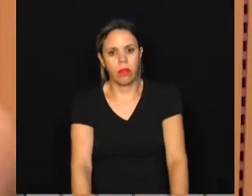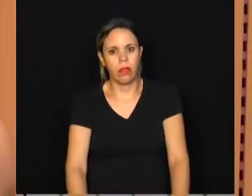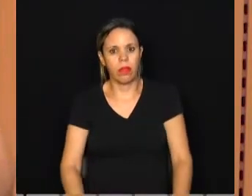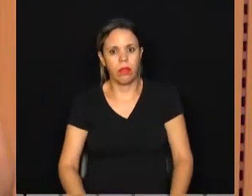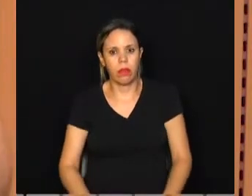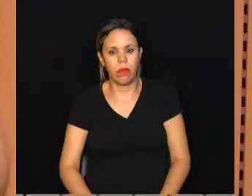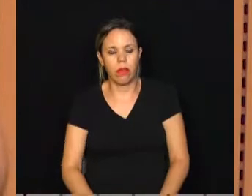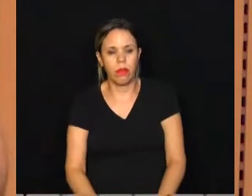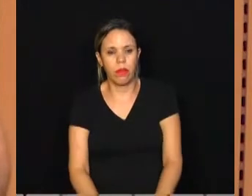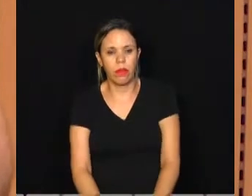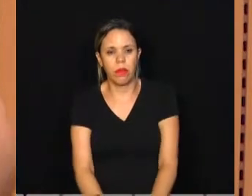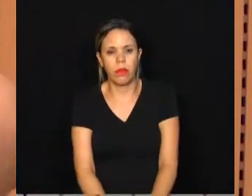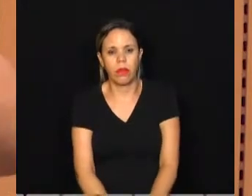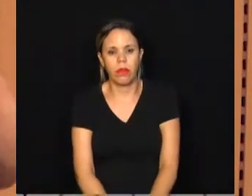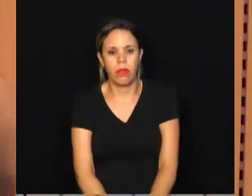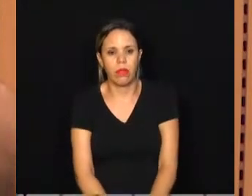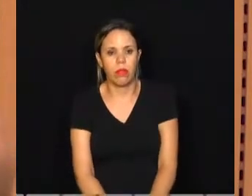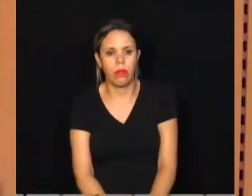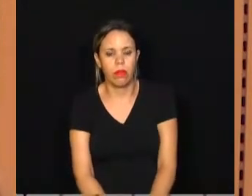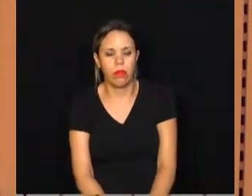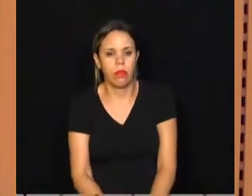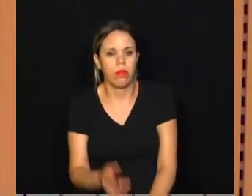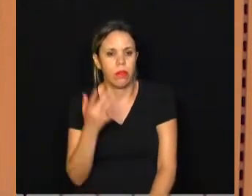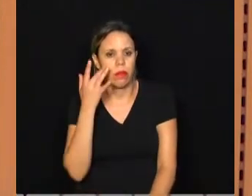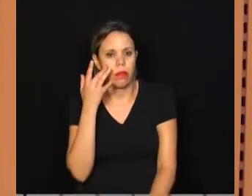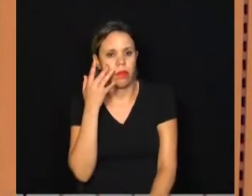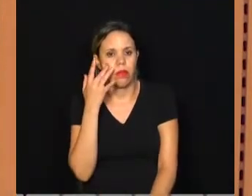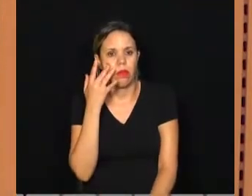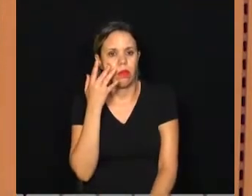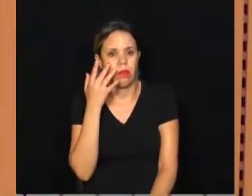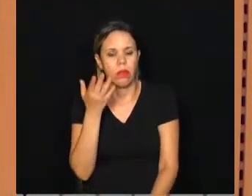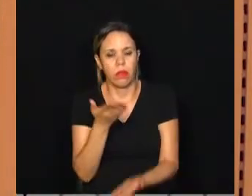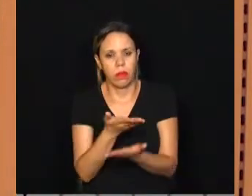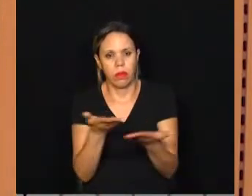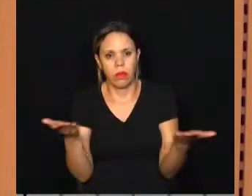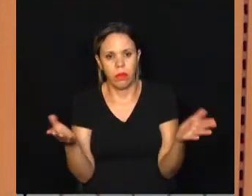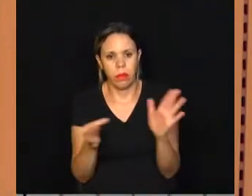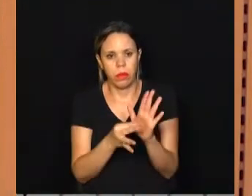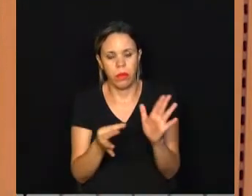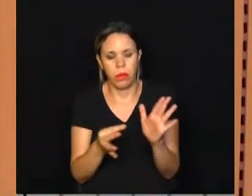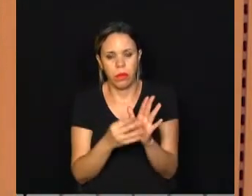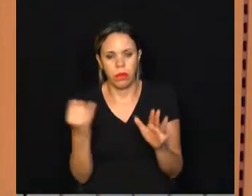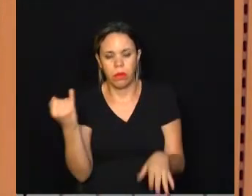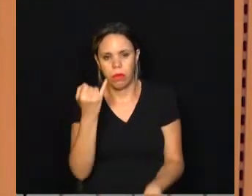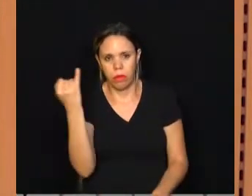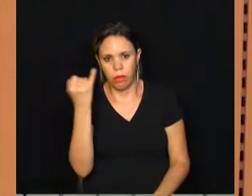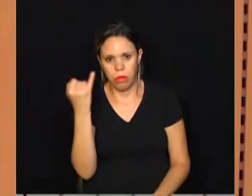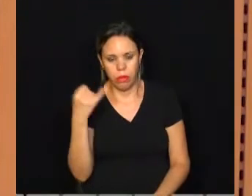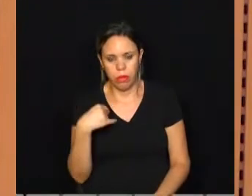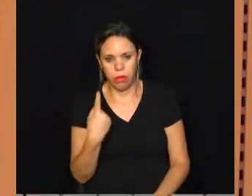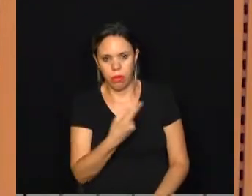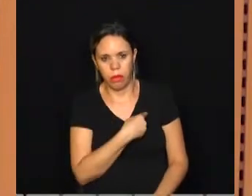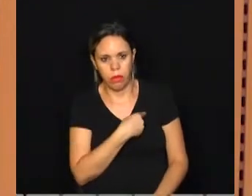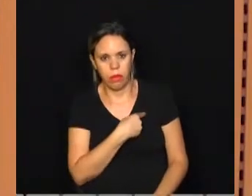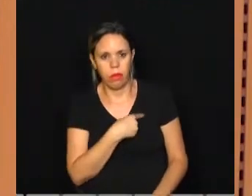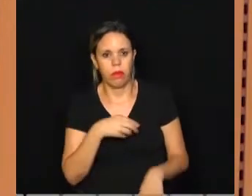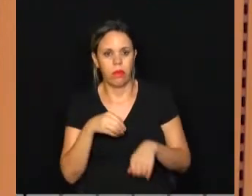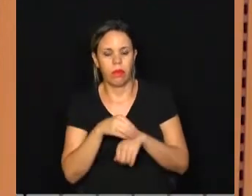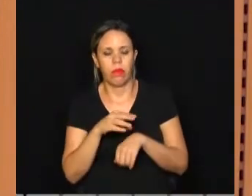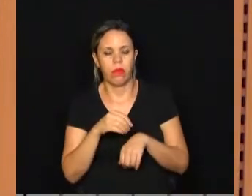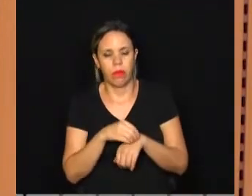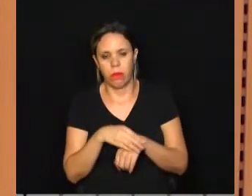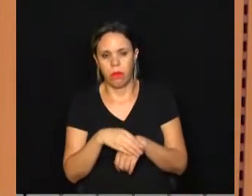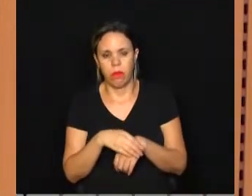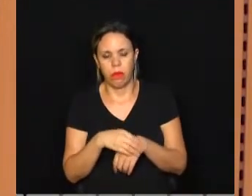Bom, Tish, acho que assim as suas considerações elas são muito relevantes para que nós possamos traçar esse cenário